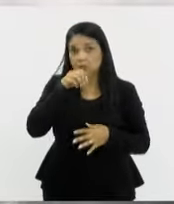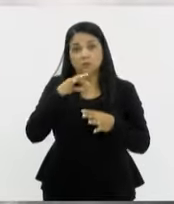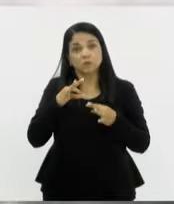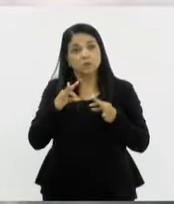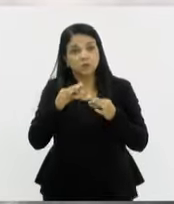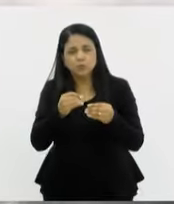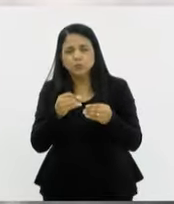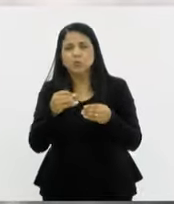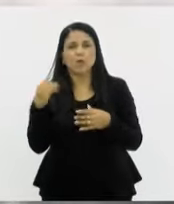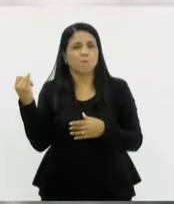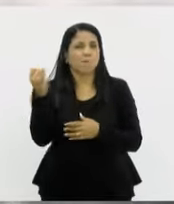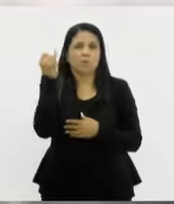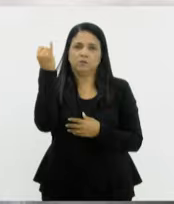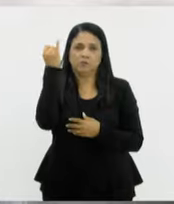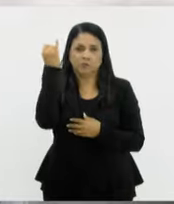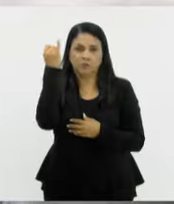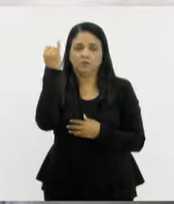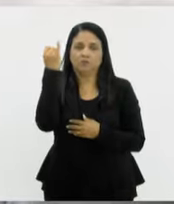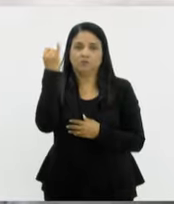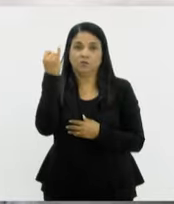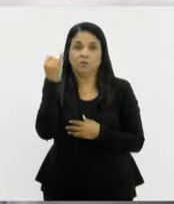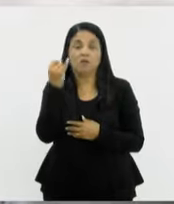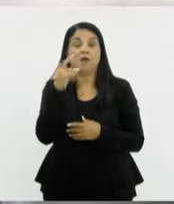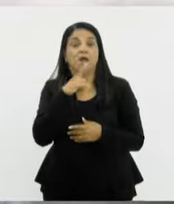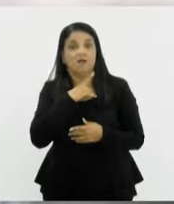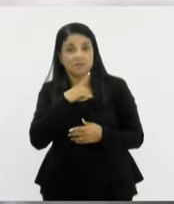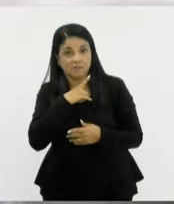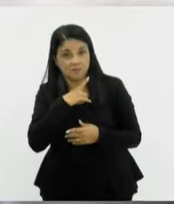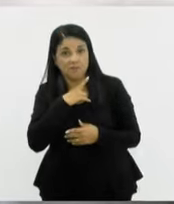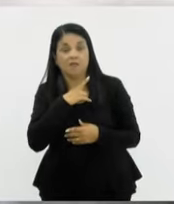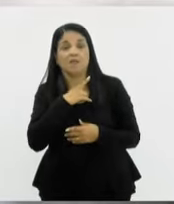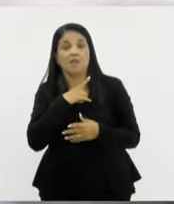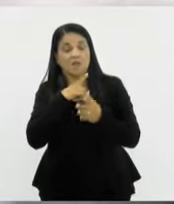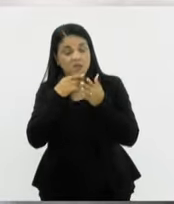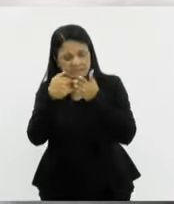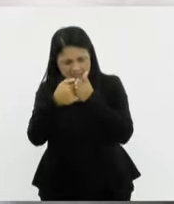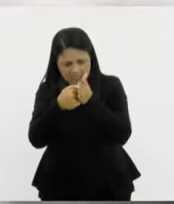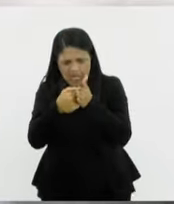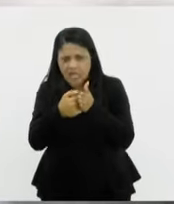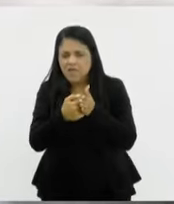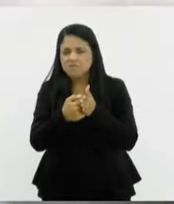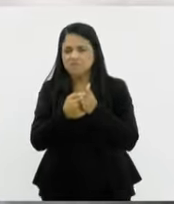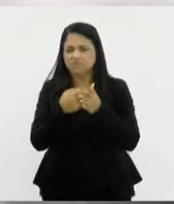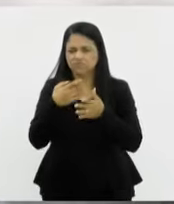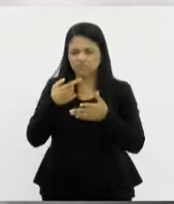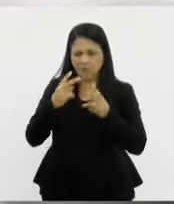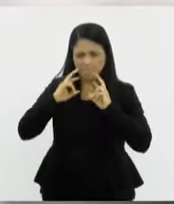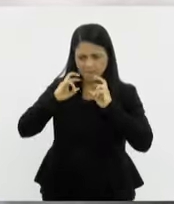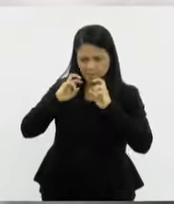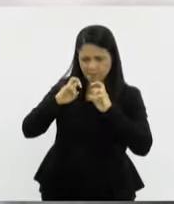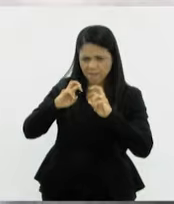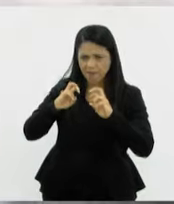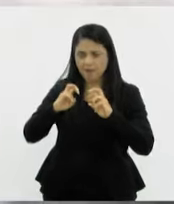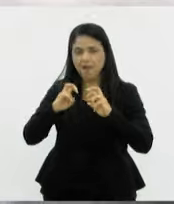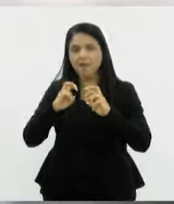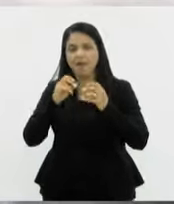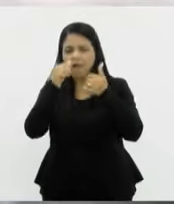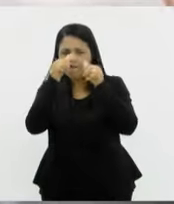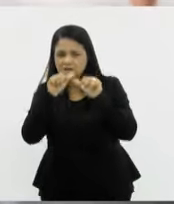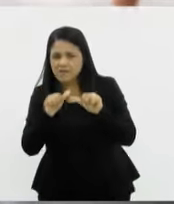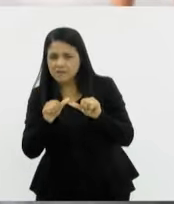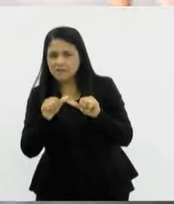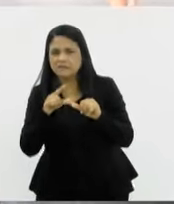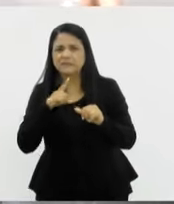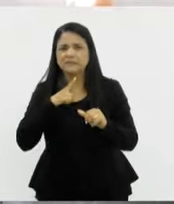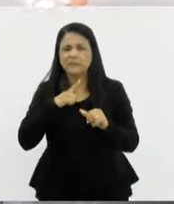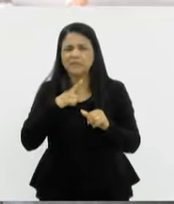muita importância hoje em dia. Até mesmo o autoexame, ele é de extrema importância. A gente está sempre avaliando se tem